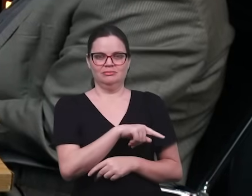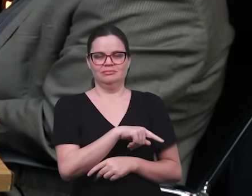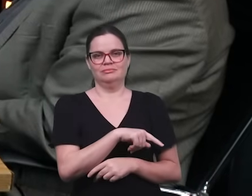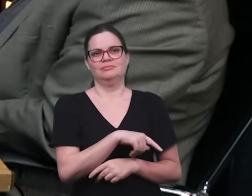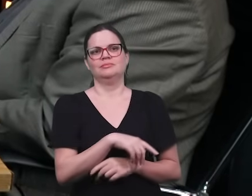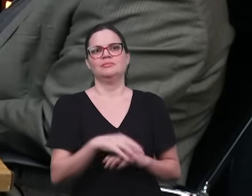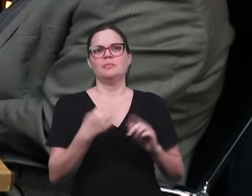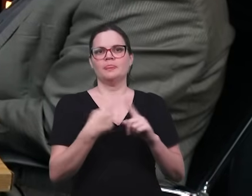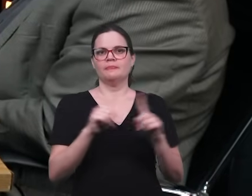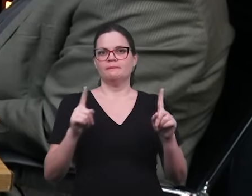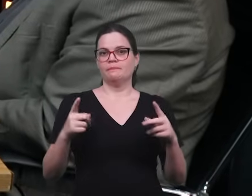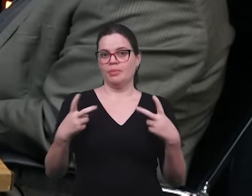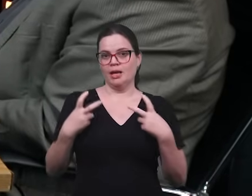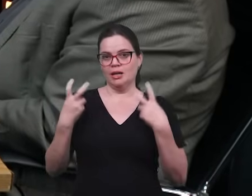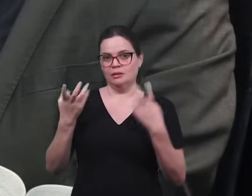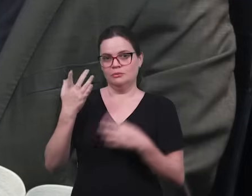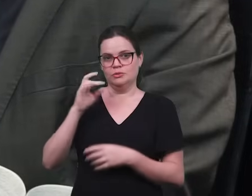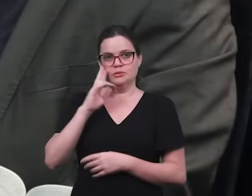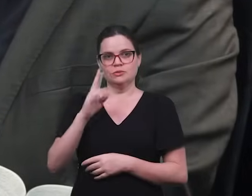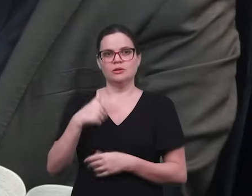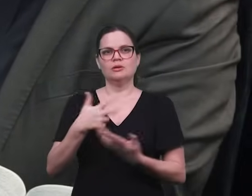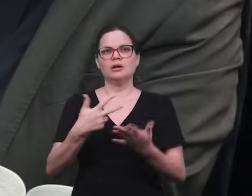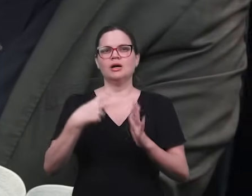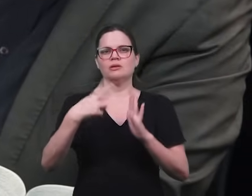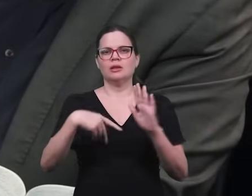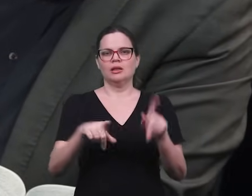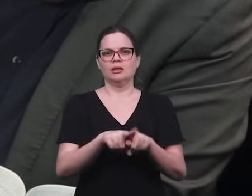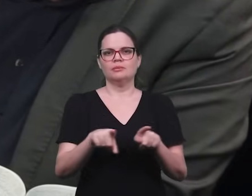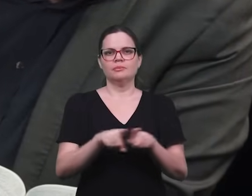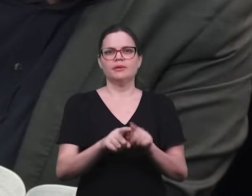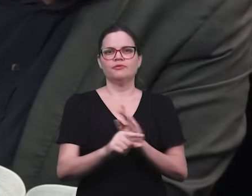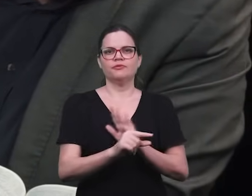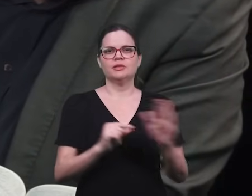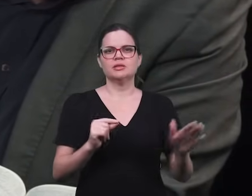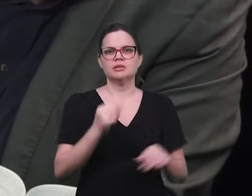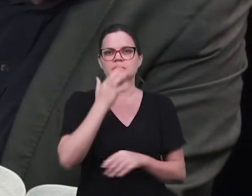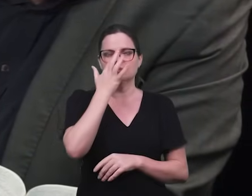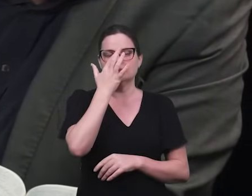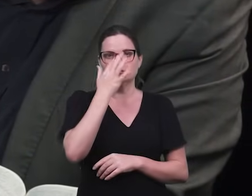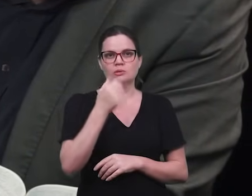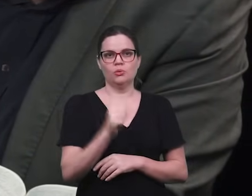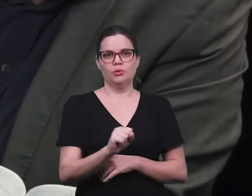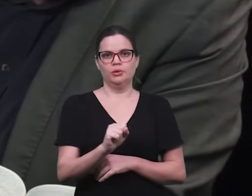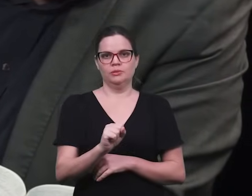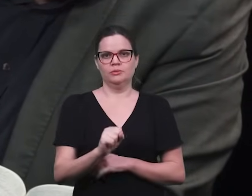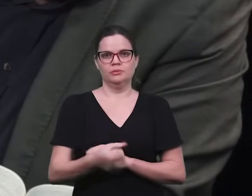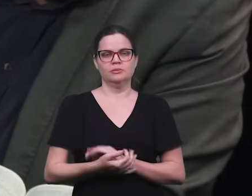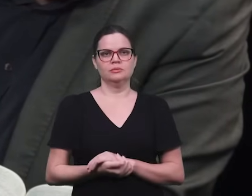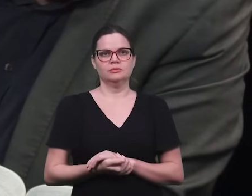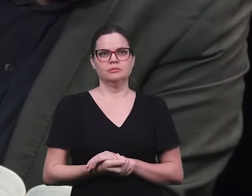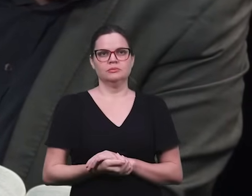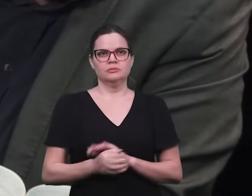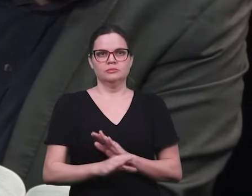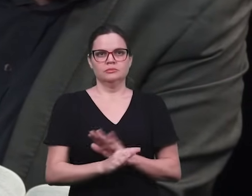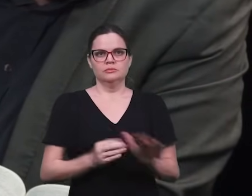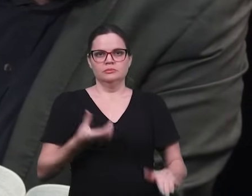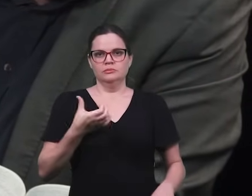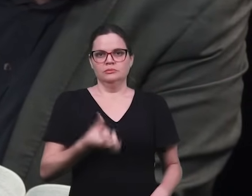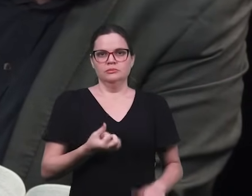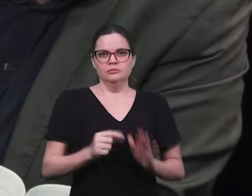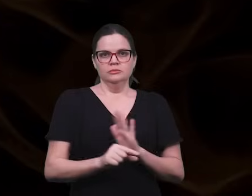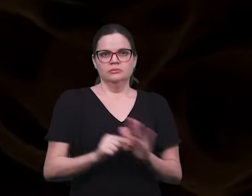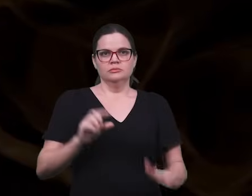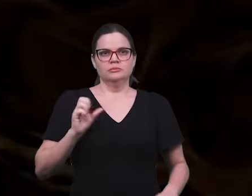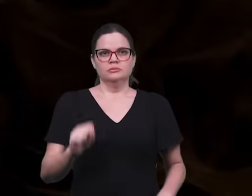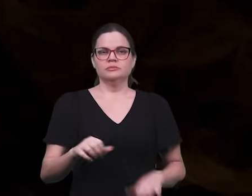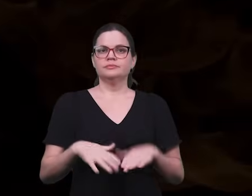ao Senhor. Eu gostaria de ler também, Wallace, que está no versículo 8, capítulo 6, verso